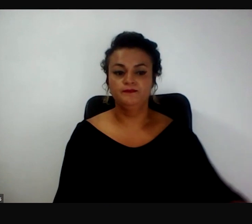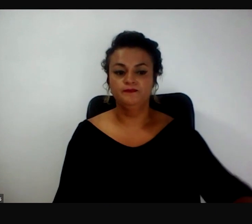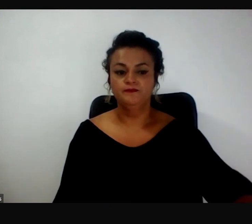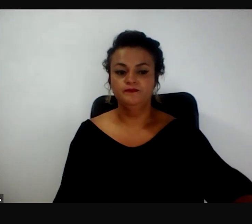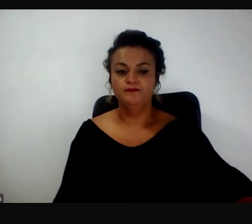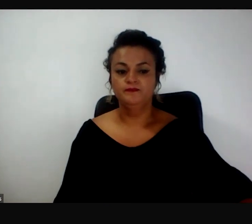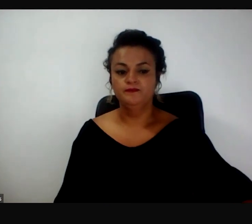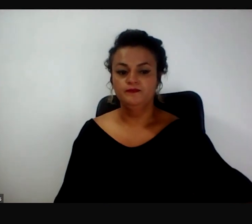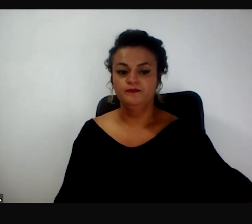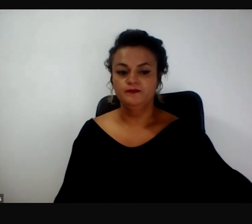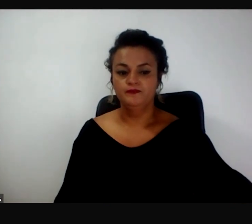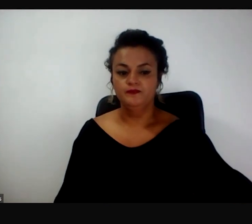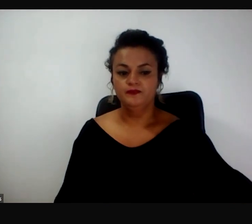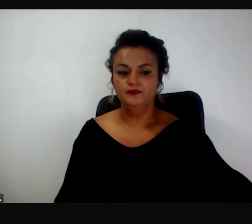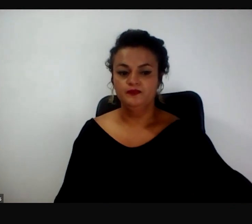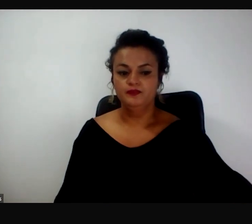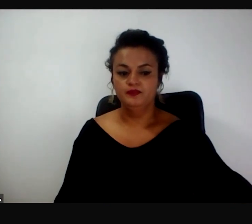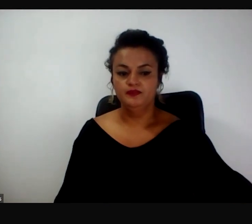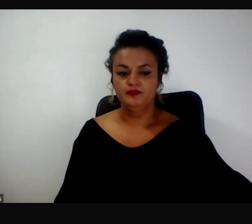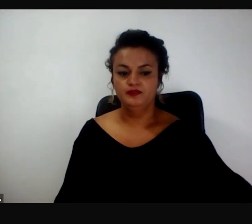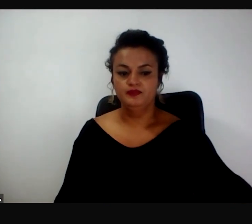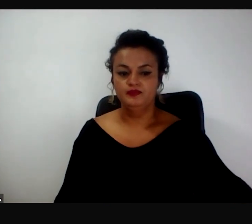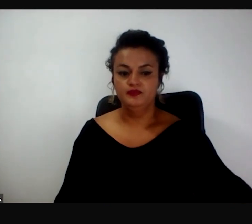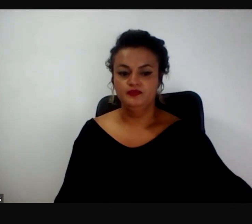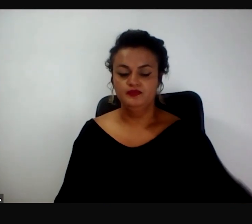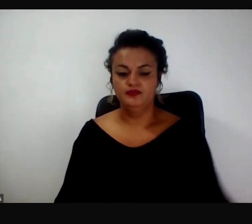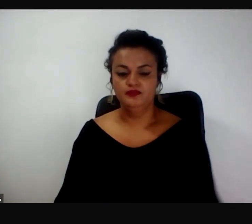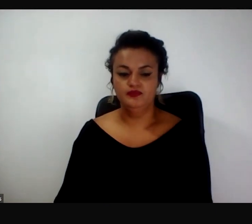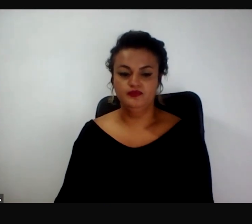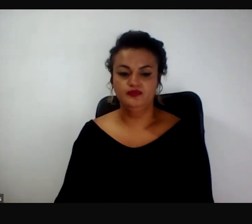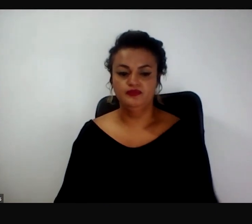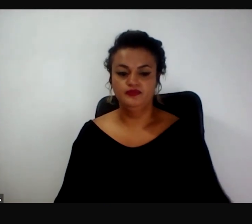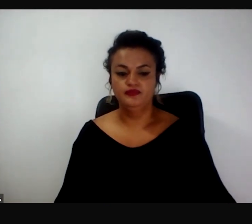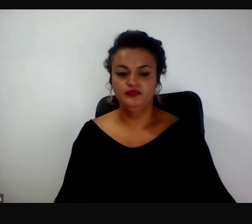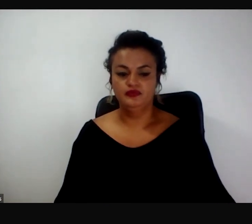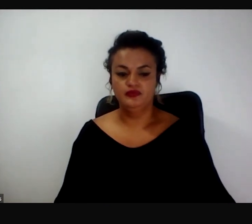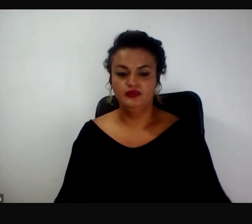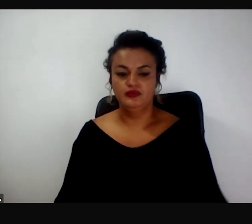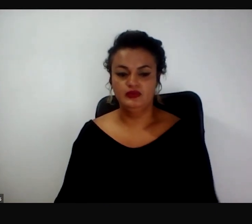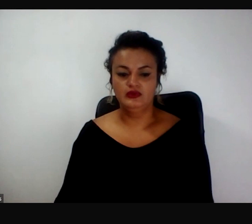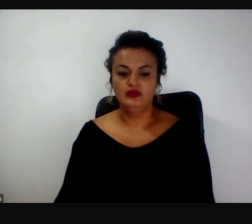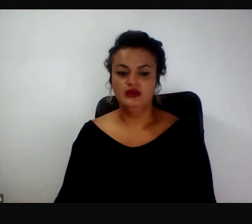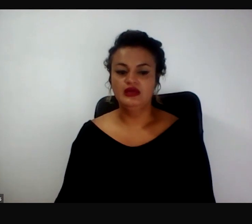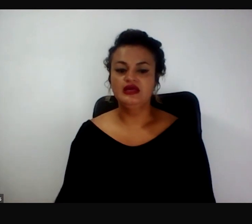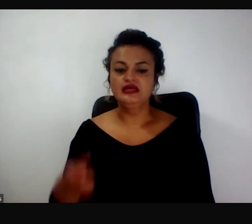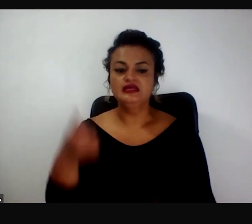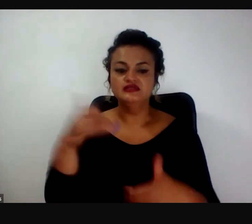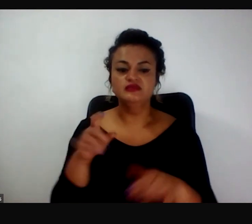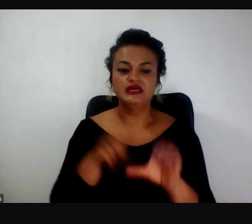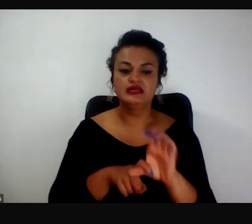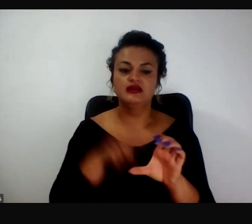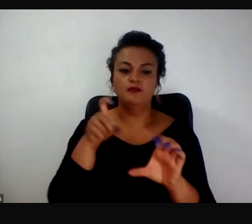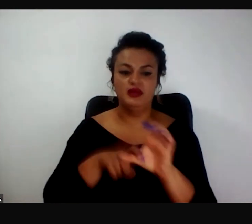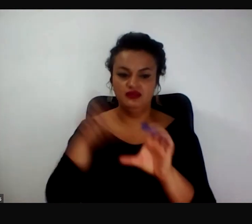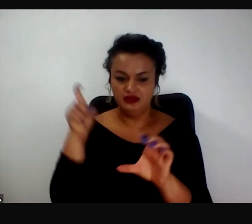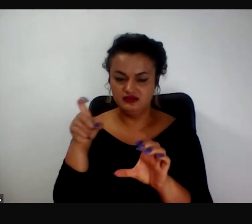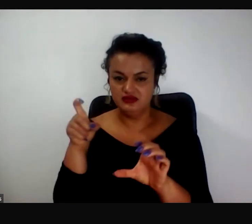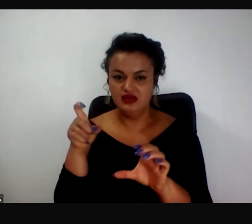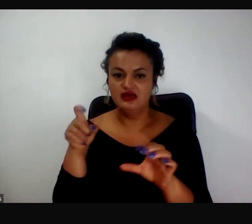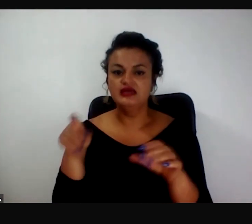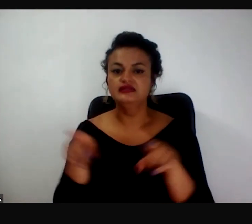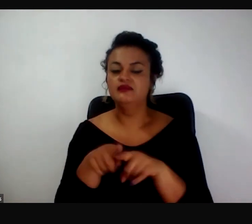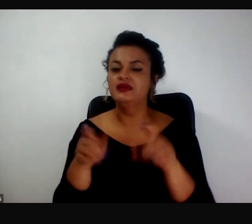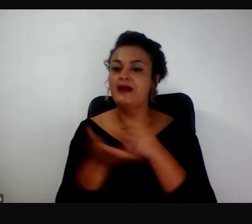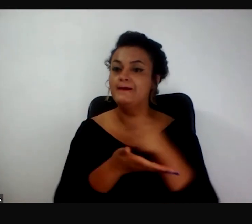características da jurisdição, fala naturalmente da independência e fala do que o fundamento